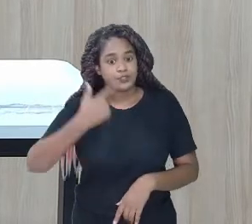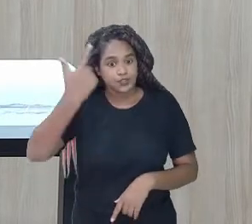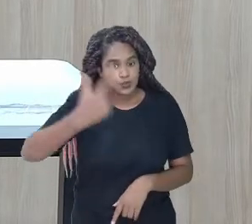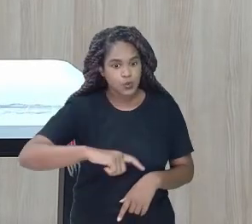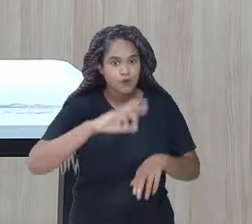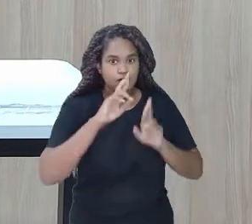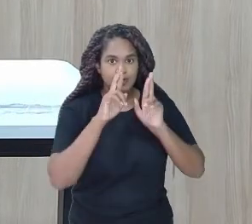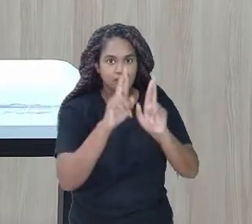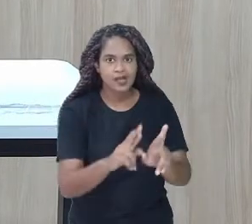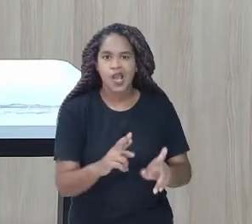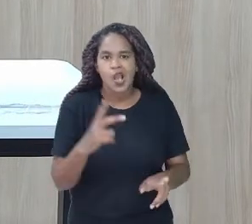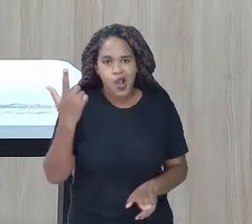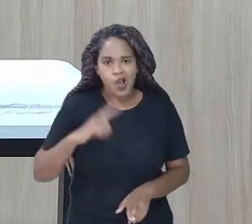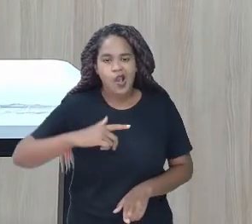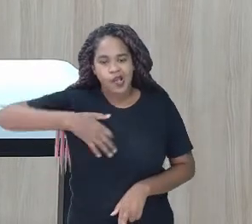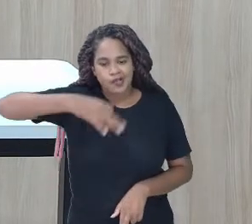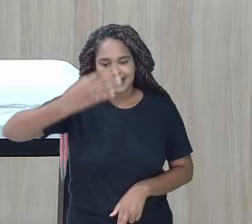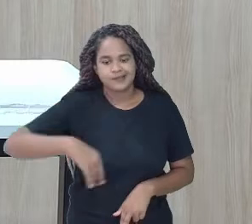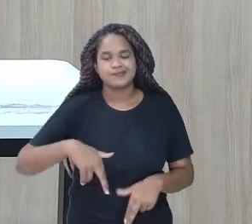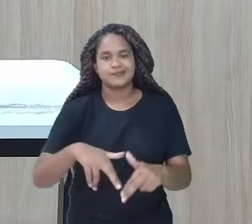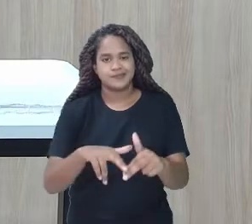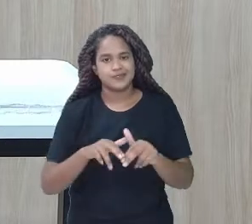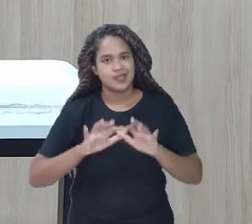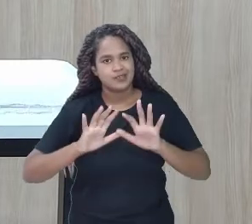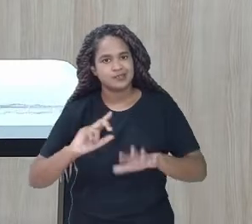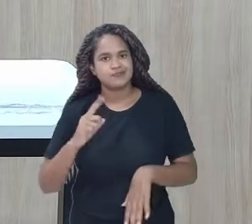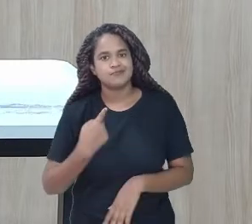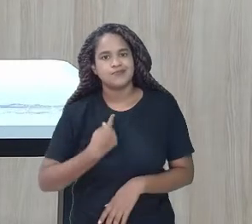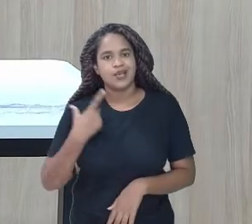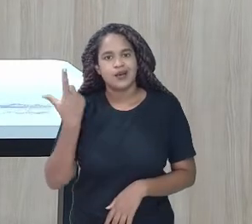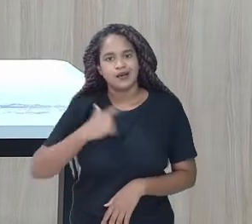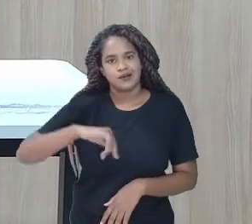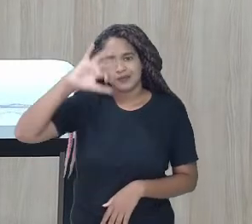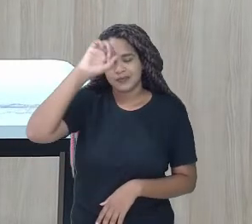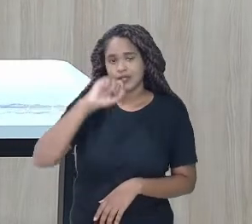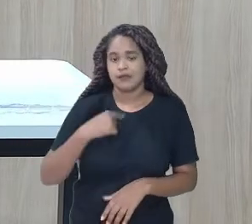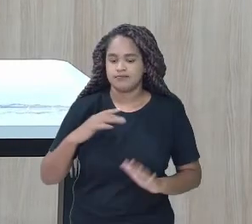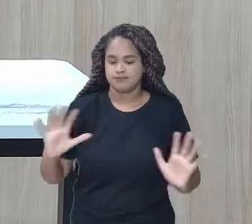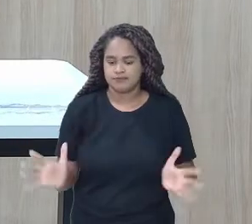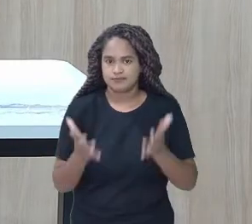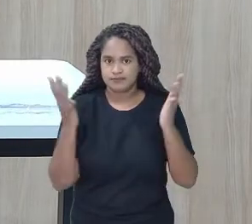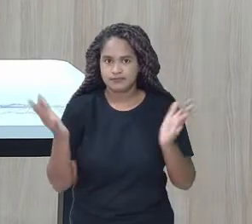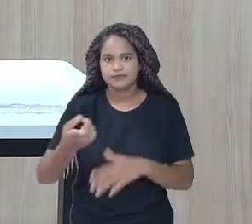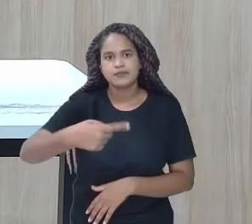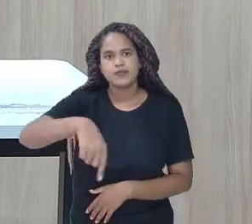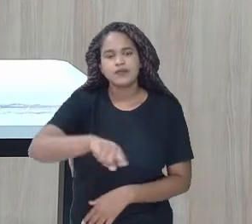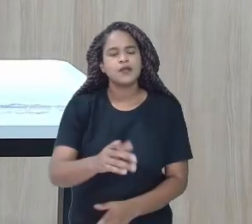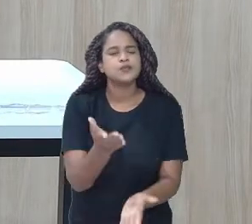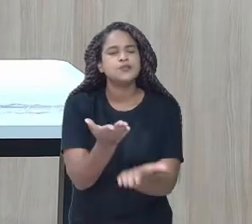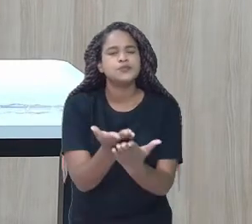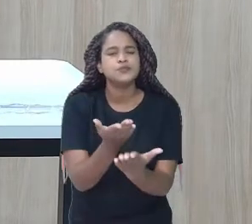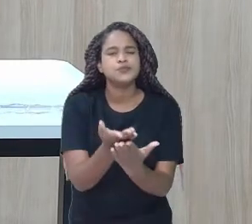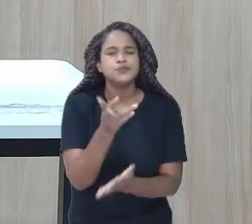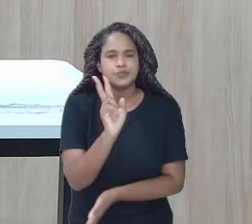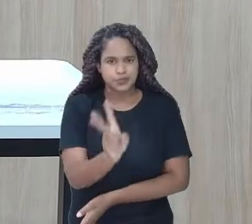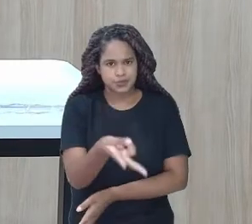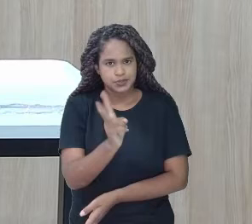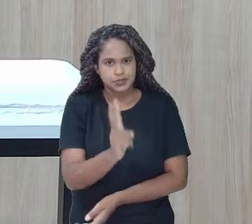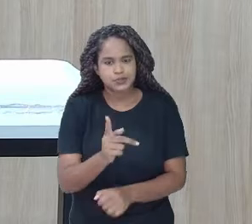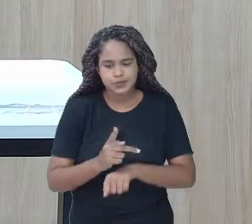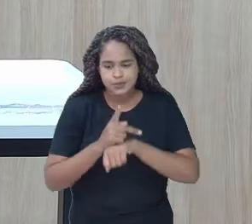mais. Então, é dessa forma que nós aprendemos. E eu estimulo muito vocês a estudarem sempre, a procurarem,